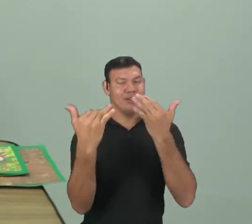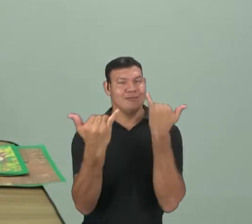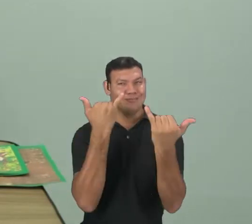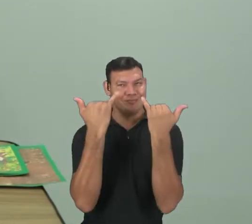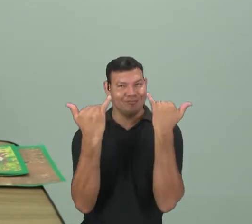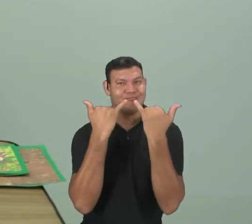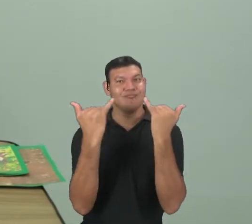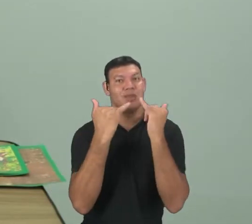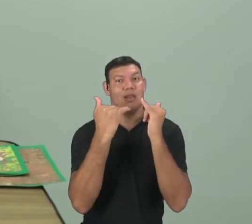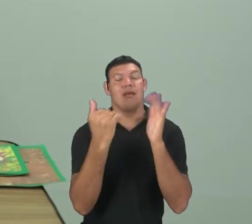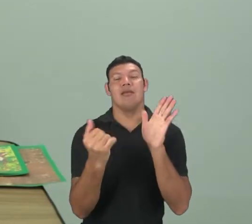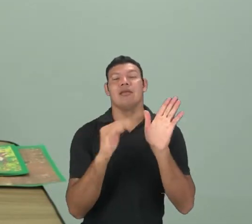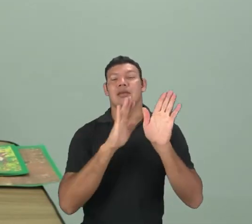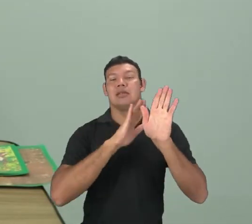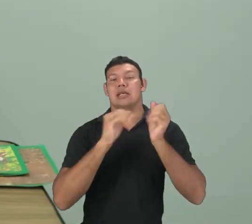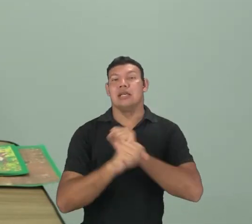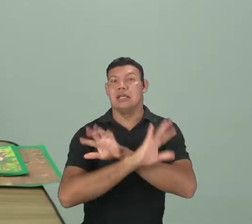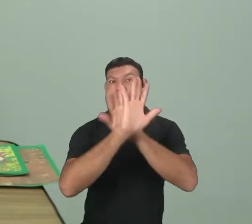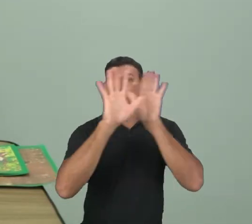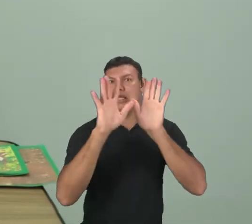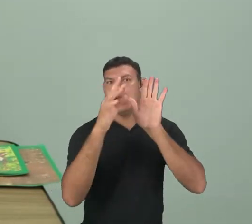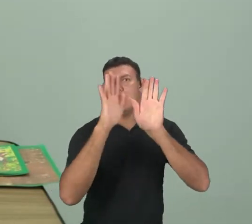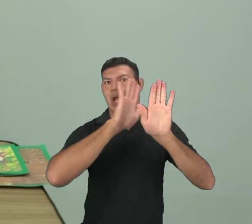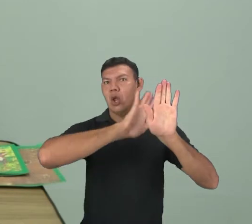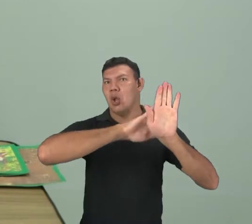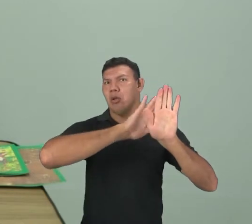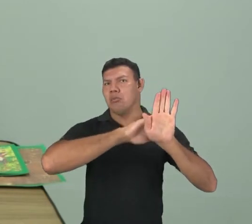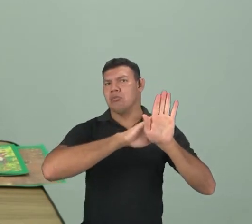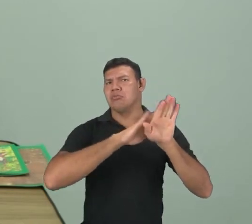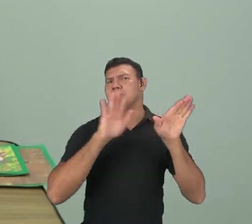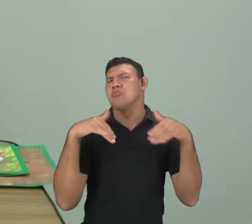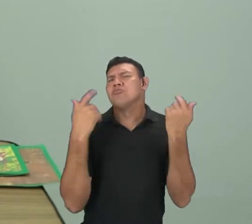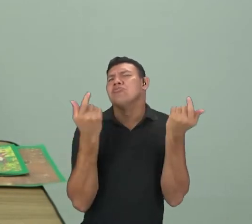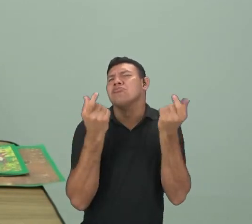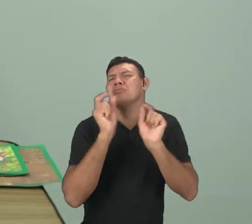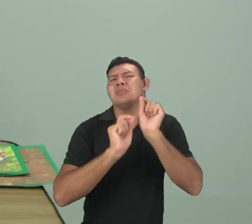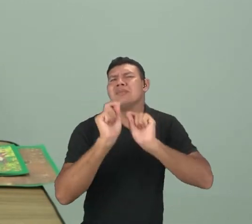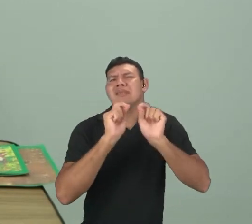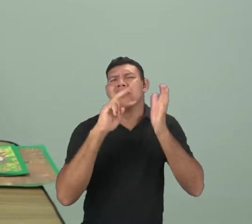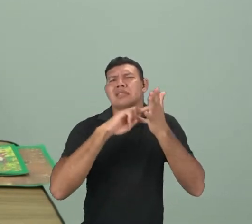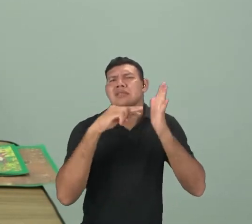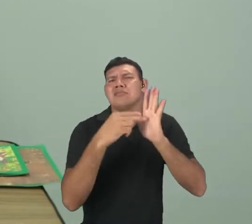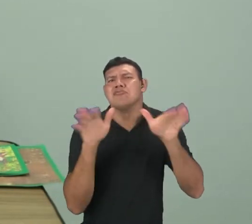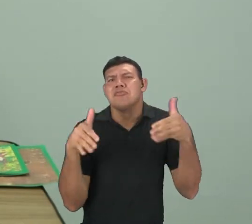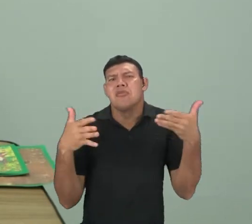informações explícita e implícita. O que é isso, professora? Nós vamos fazer algumas